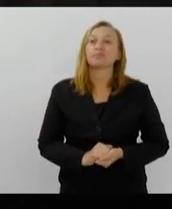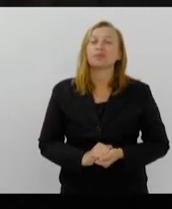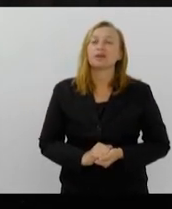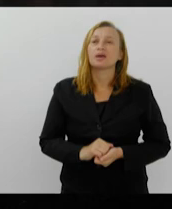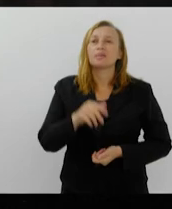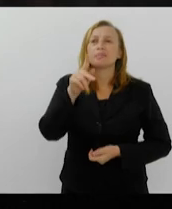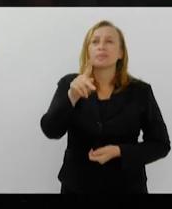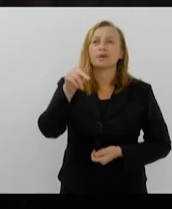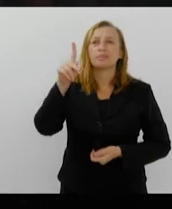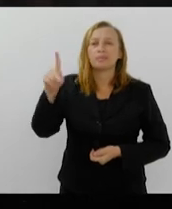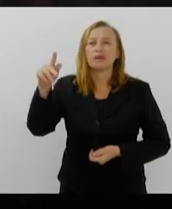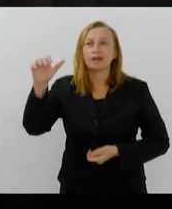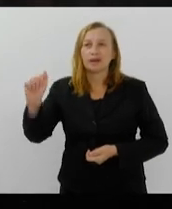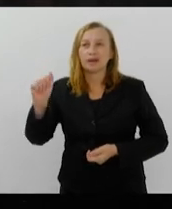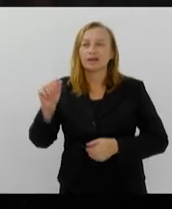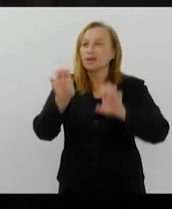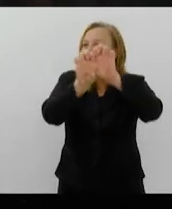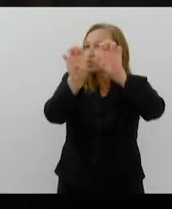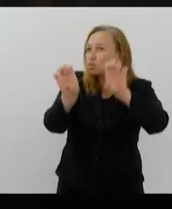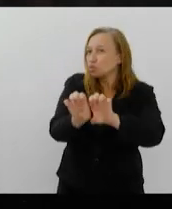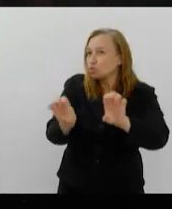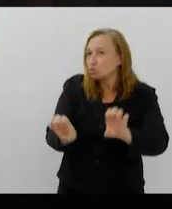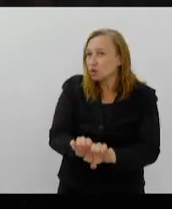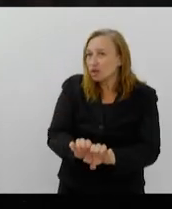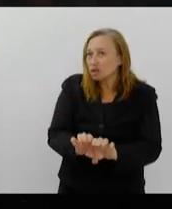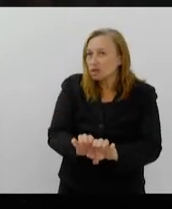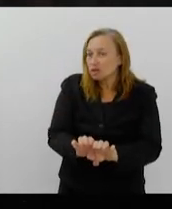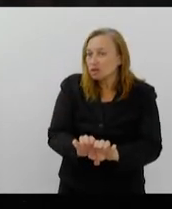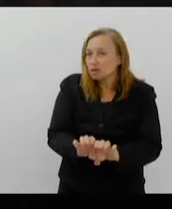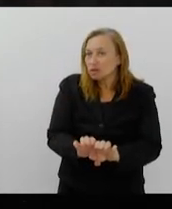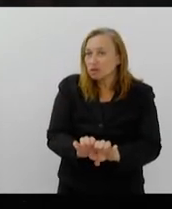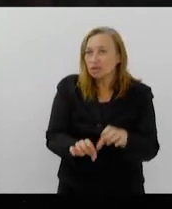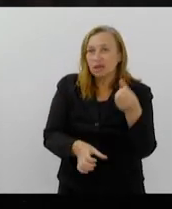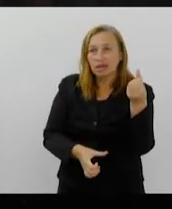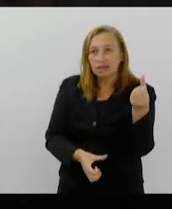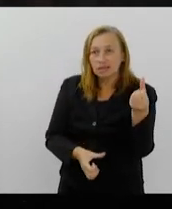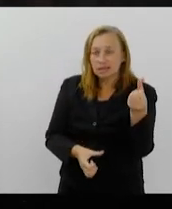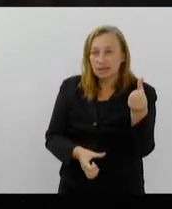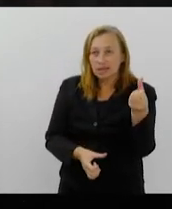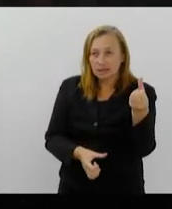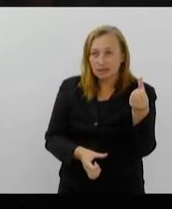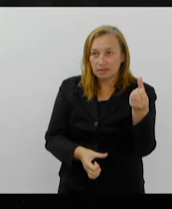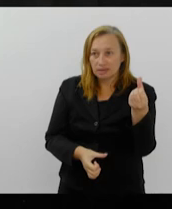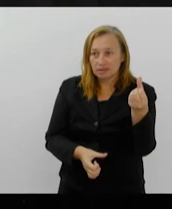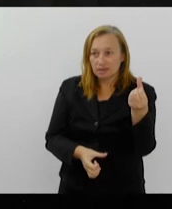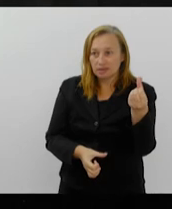PPA está estruturado em 6 itens.